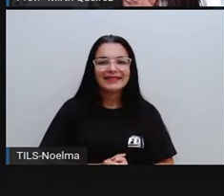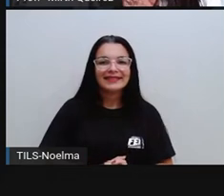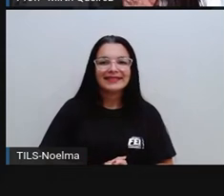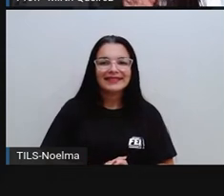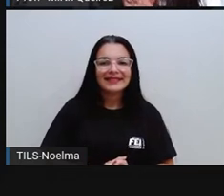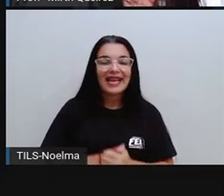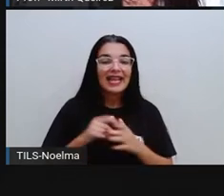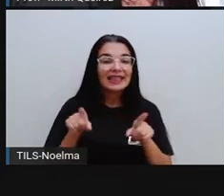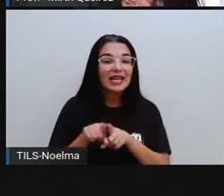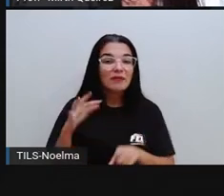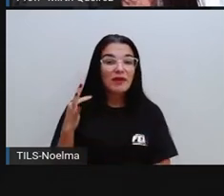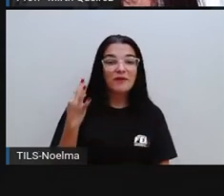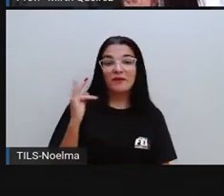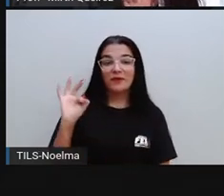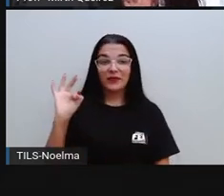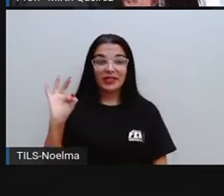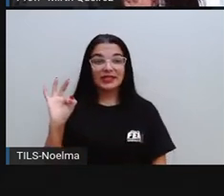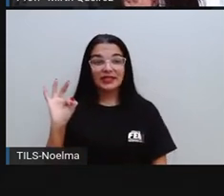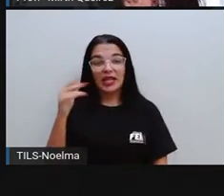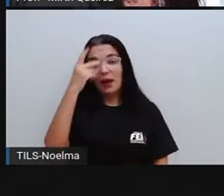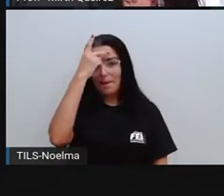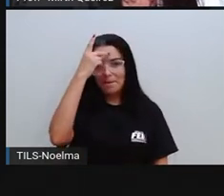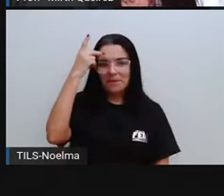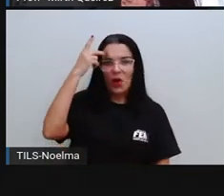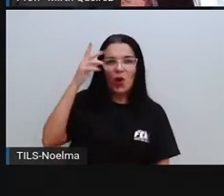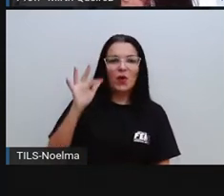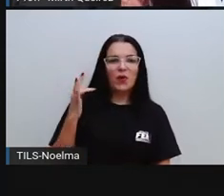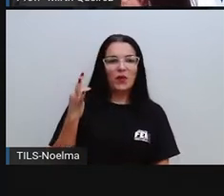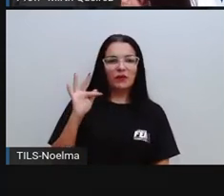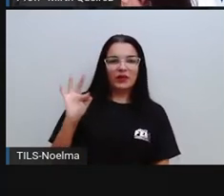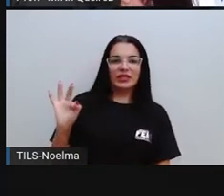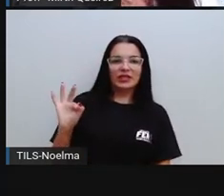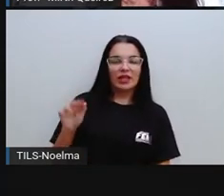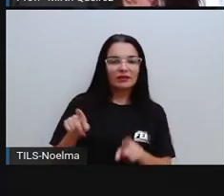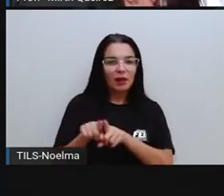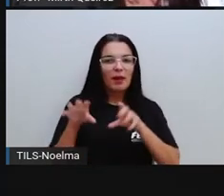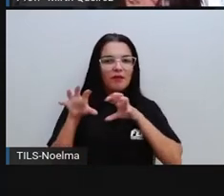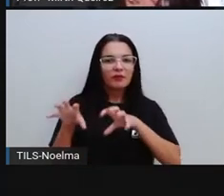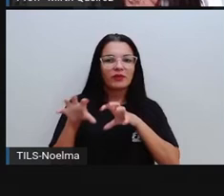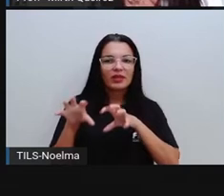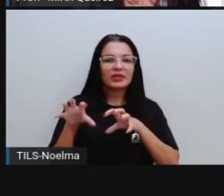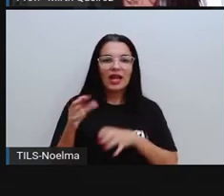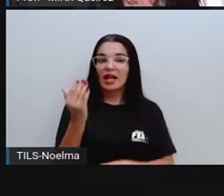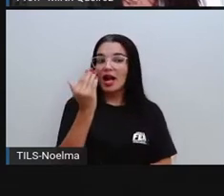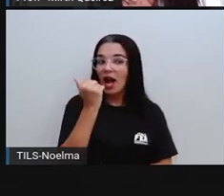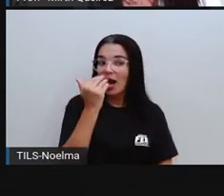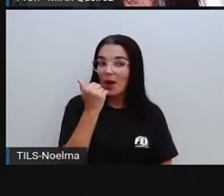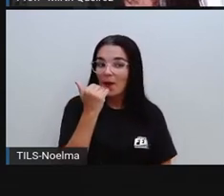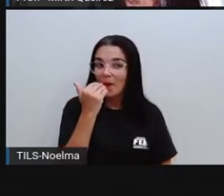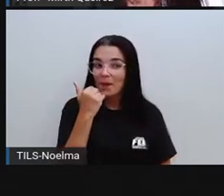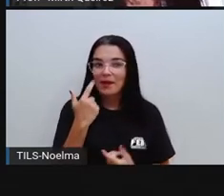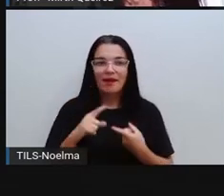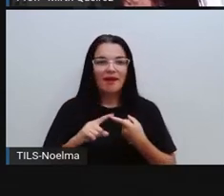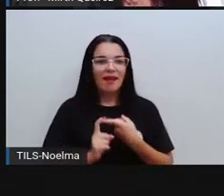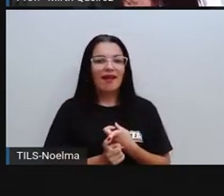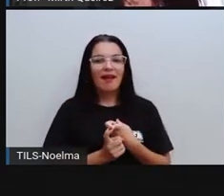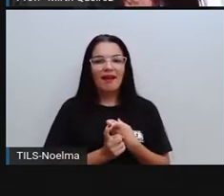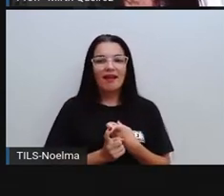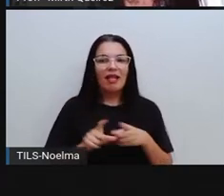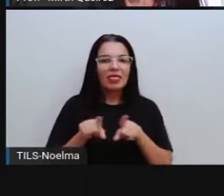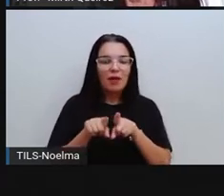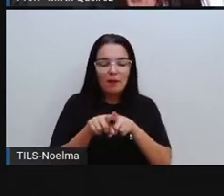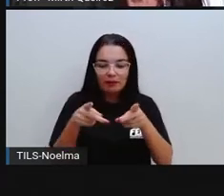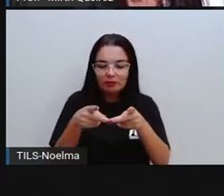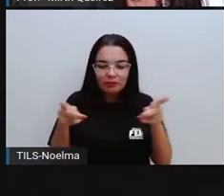Os franceses, que influenciaram aí na culinária, como é o caso do crepe, das panquecas,